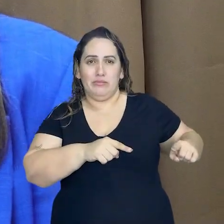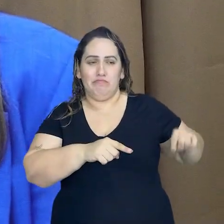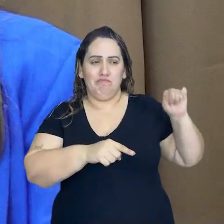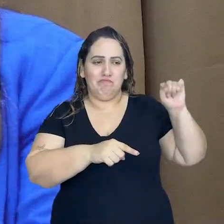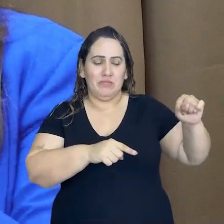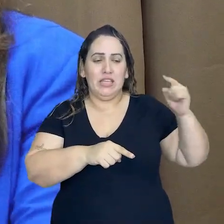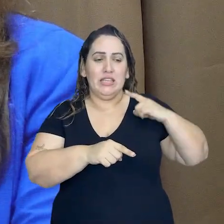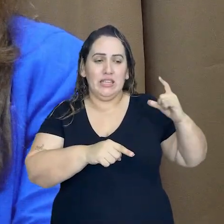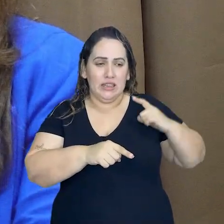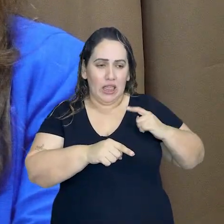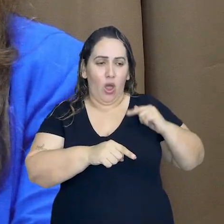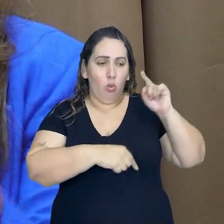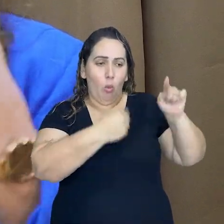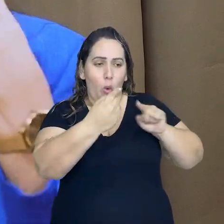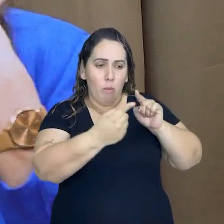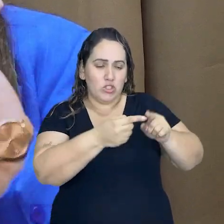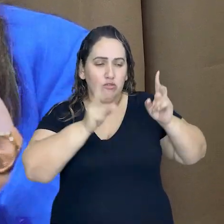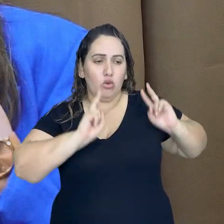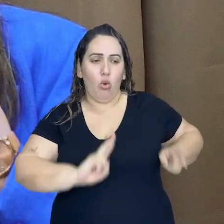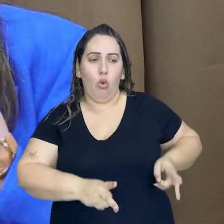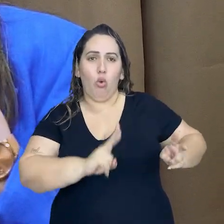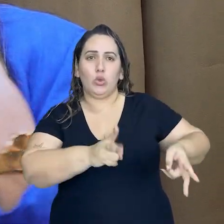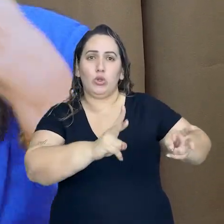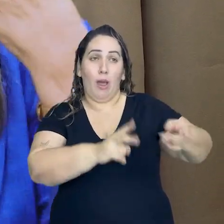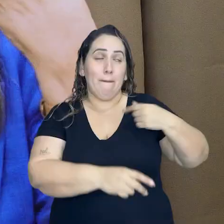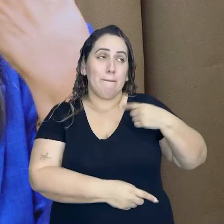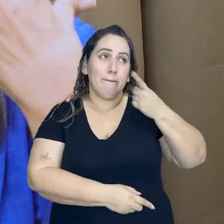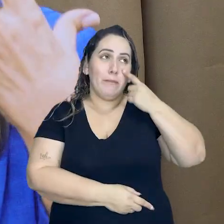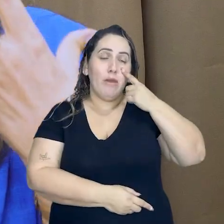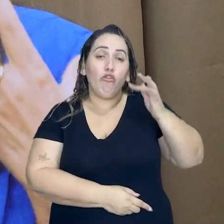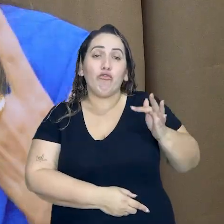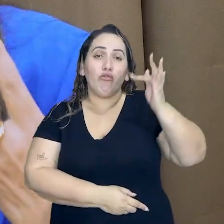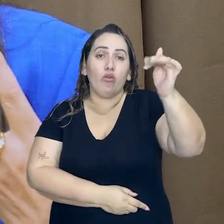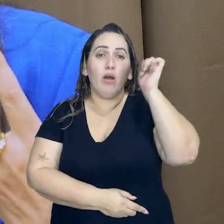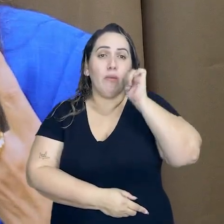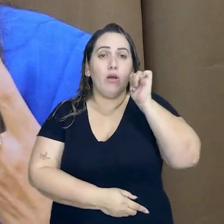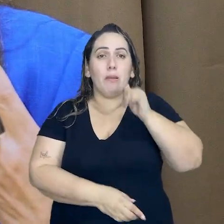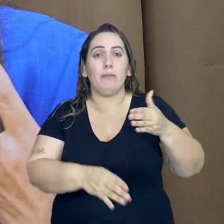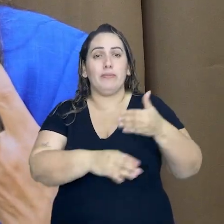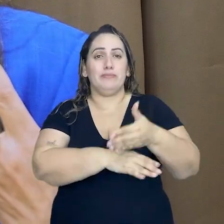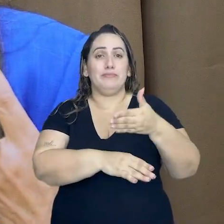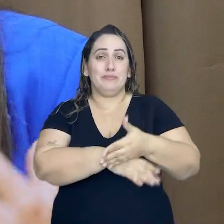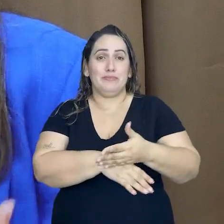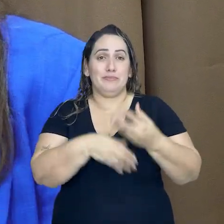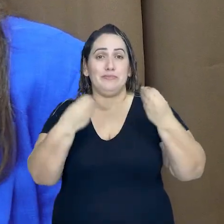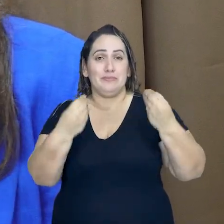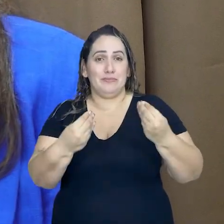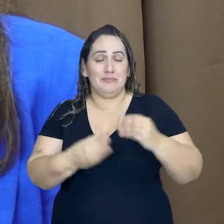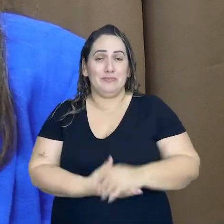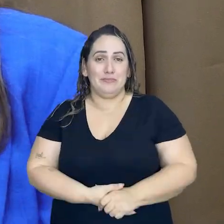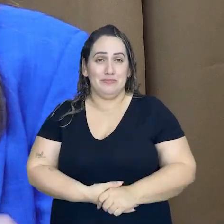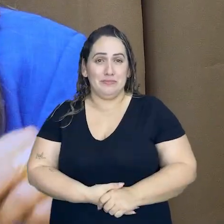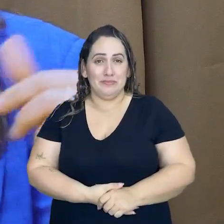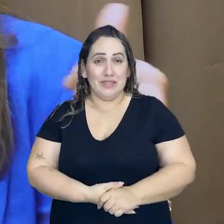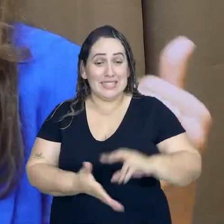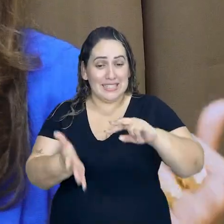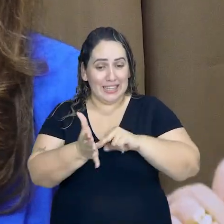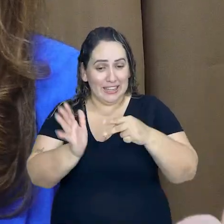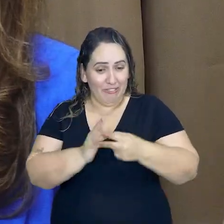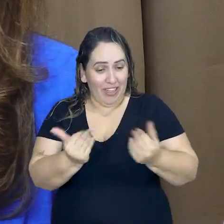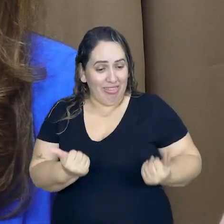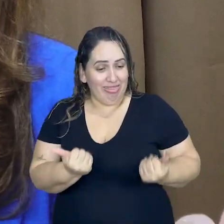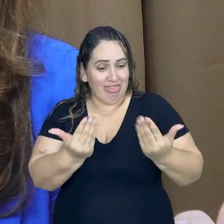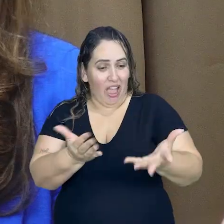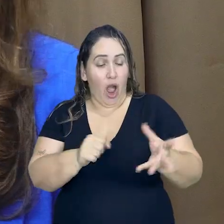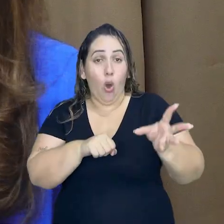disso aí? É porque no momento que você empodera a mulher sobre o conhecimento do que ela tem direito e você sabe que depende